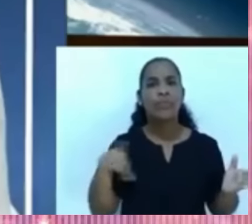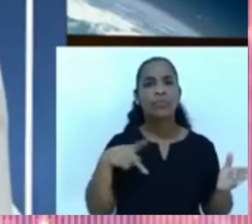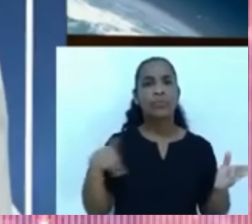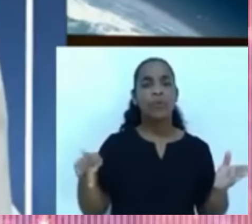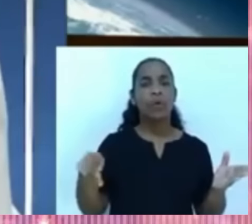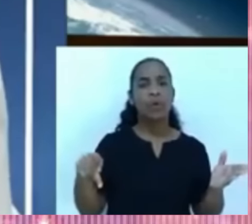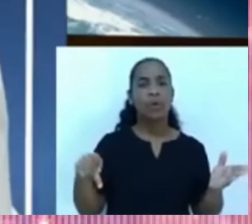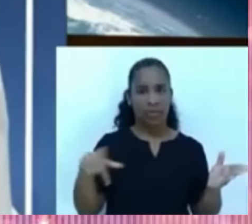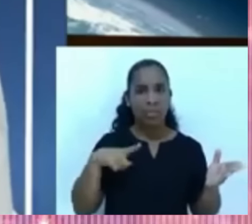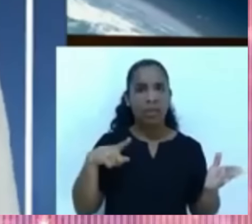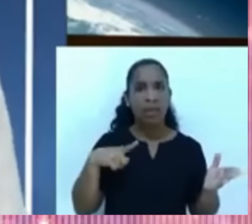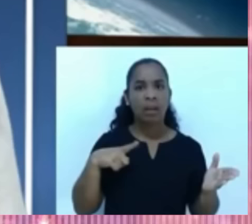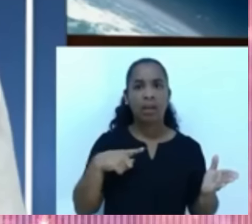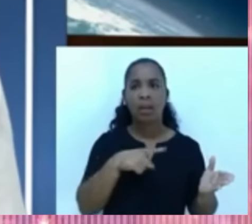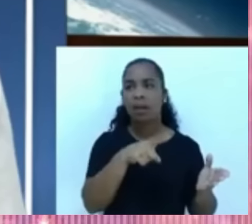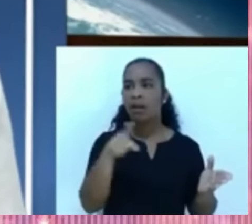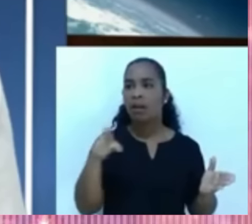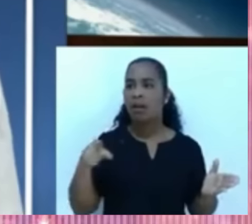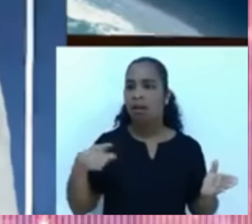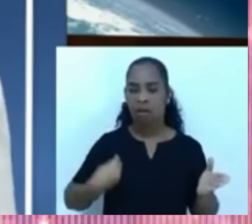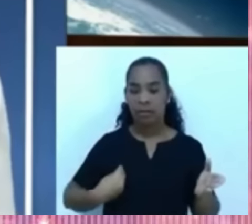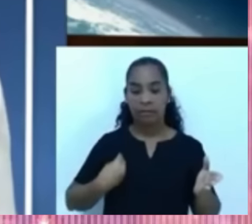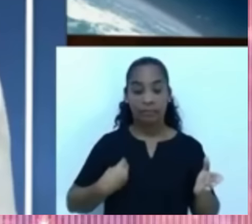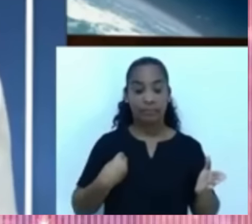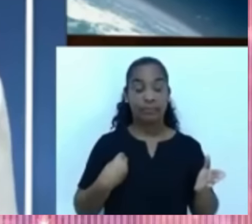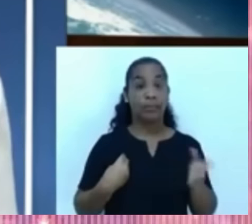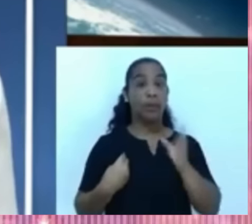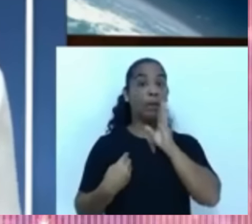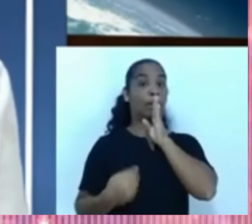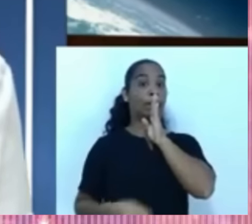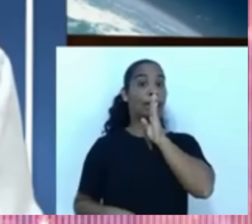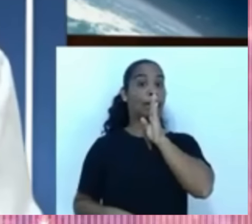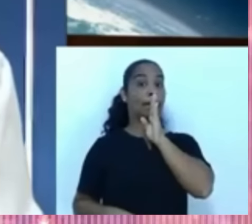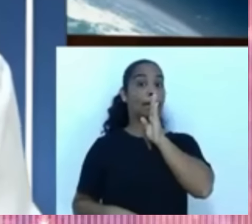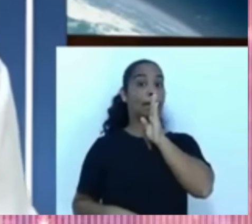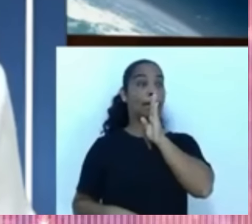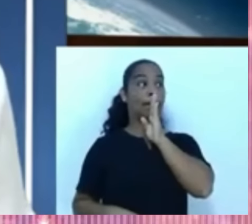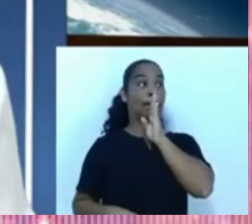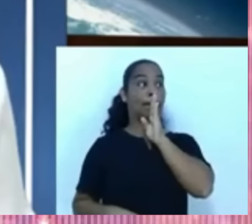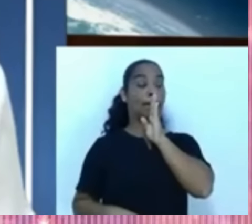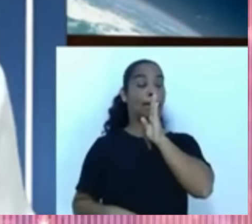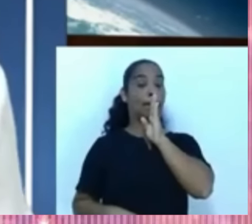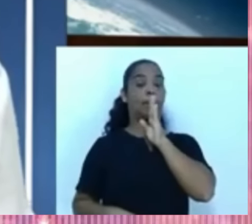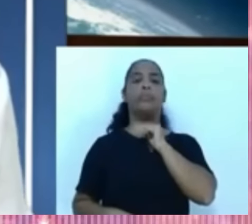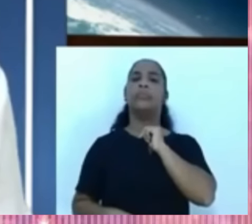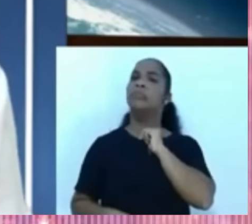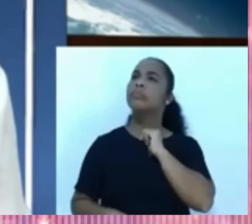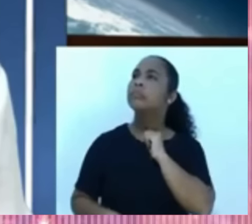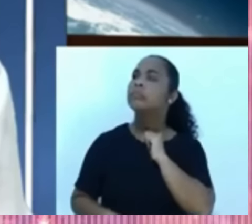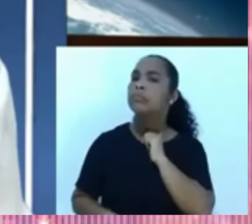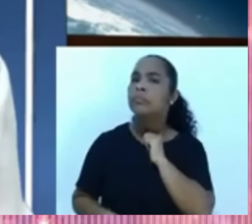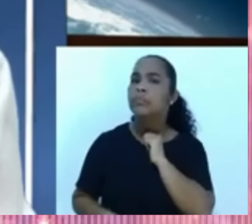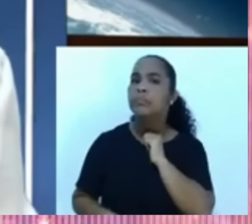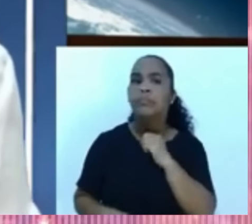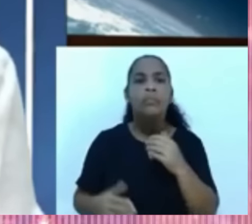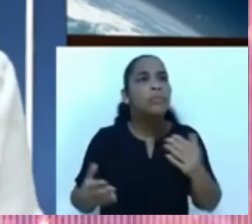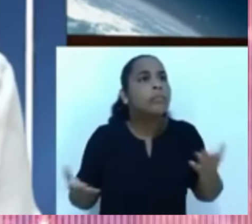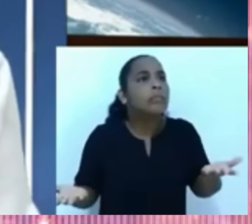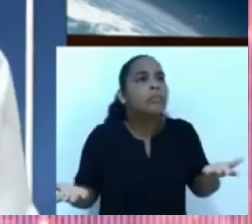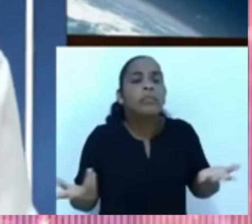algum professor o silêncio e ele perguntou mas que